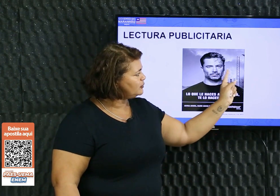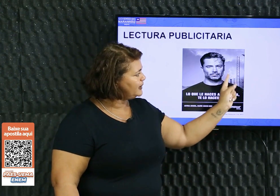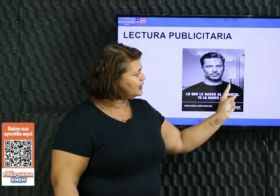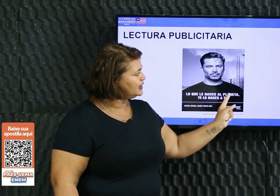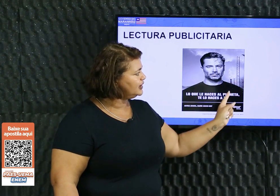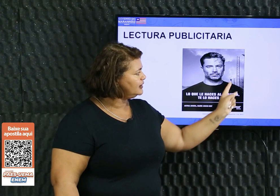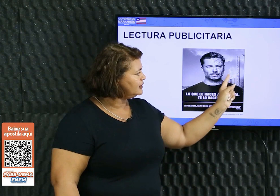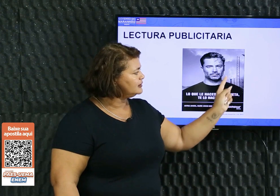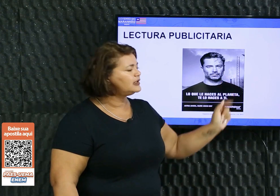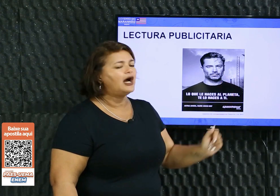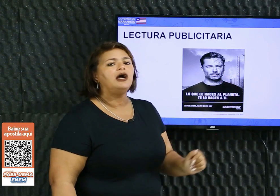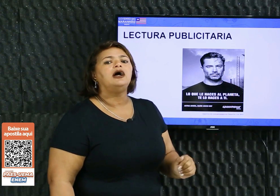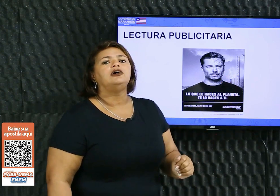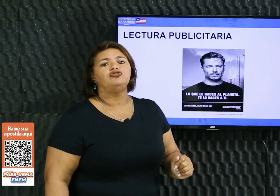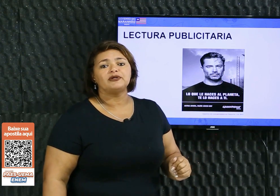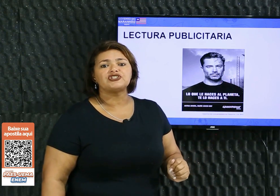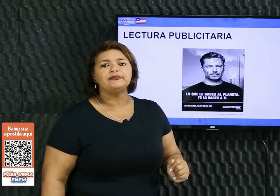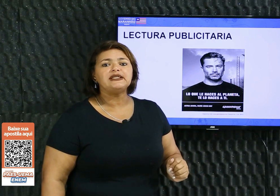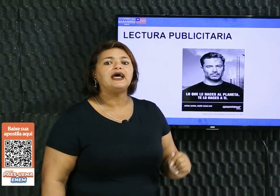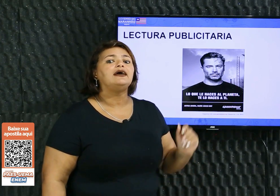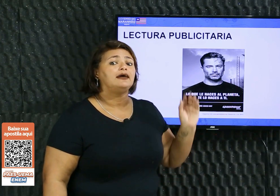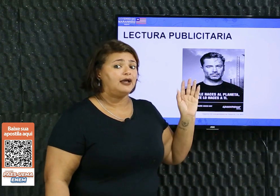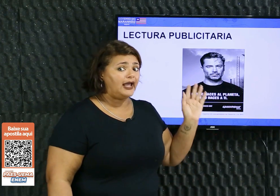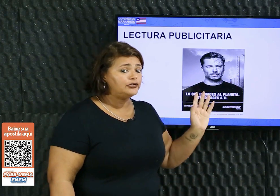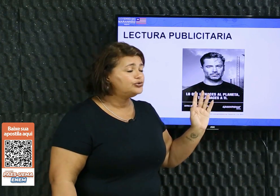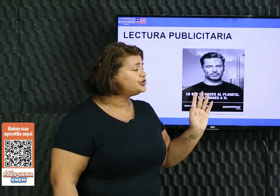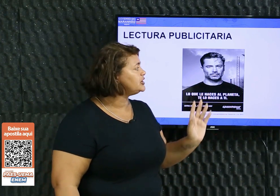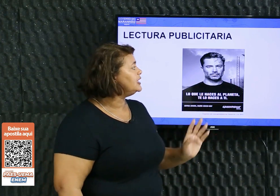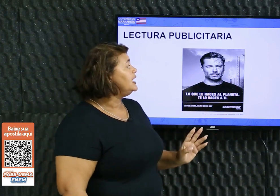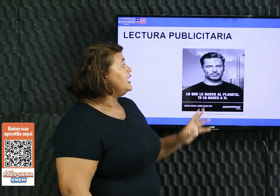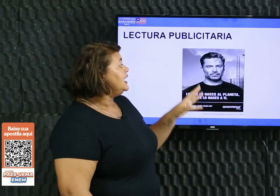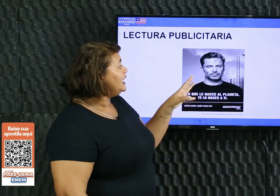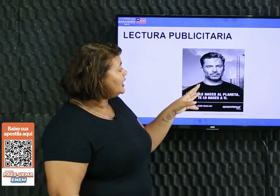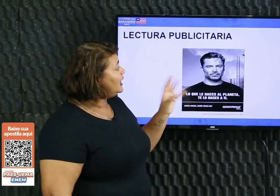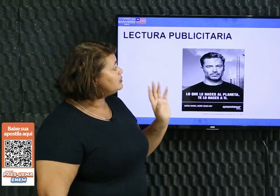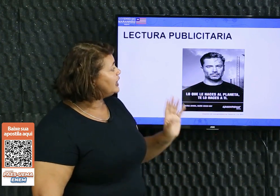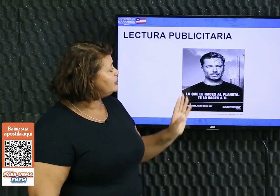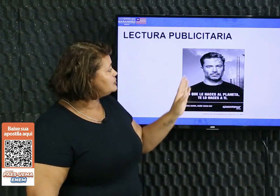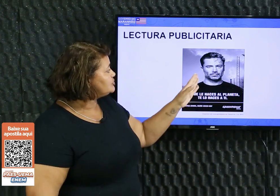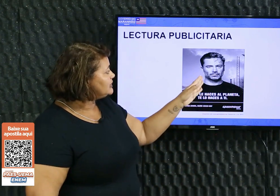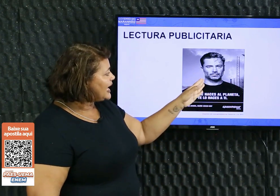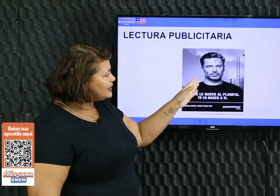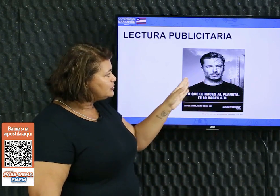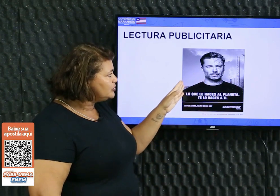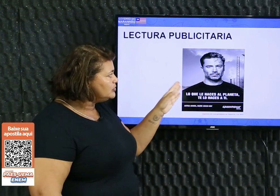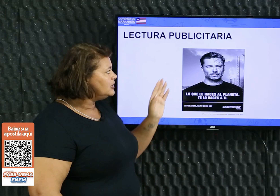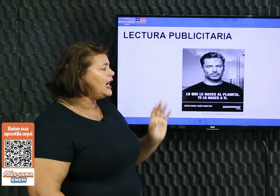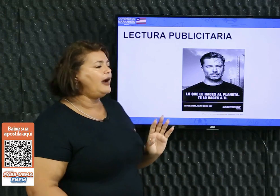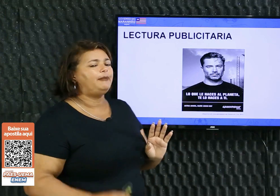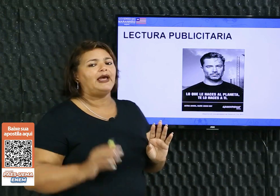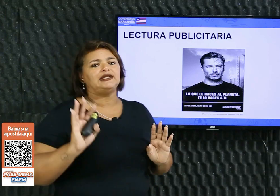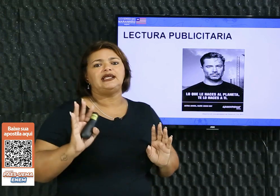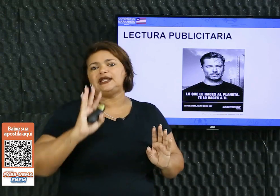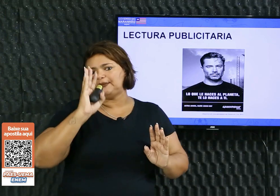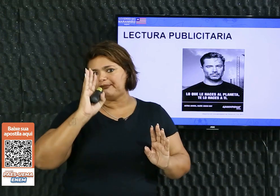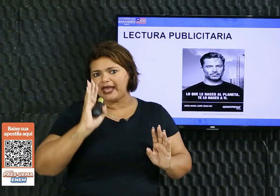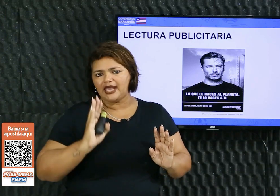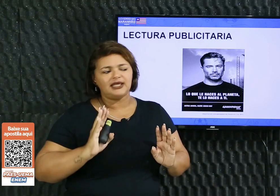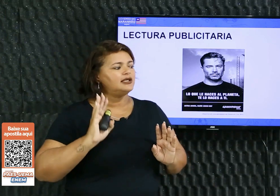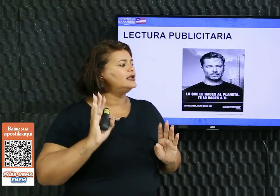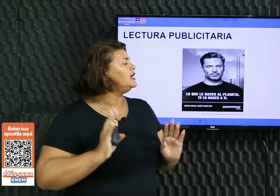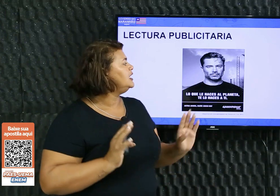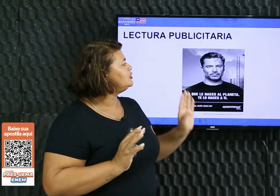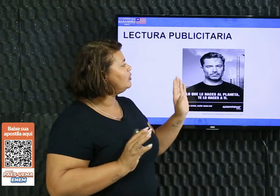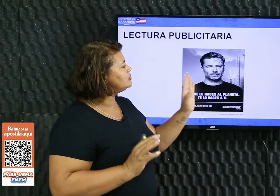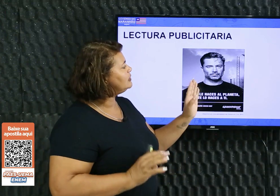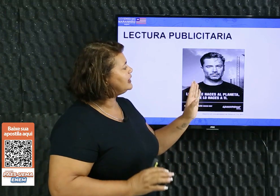fumaça saindo bem aqui, tá? De uma chaminé, é indústria. E eu tenho de um lado a pele dele ele